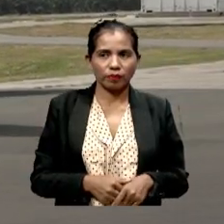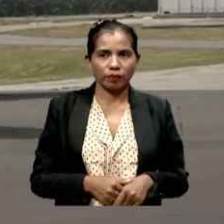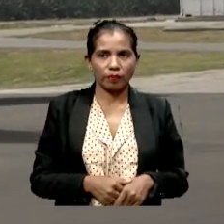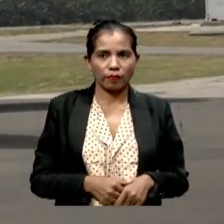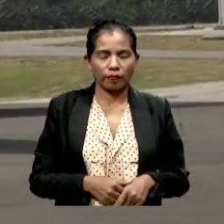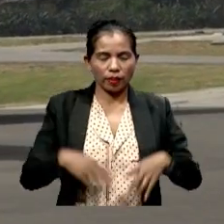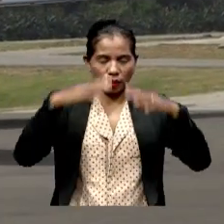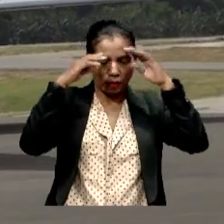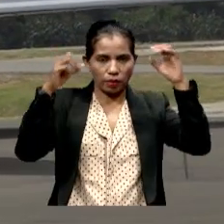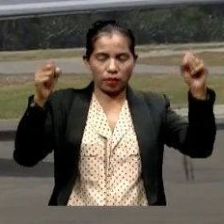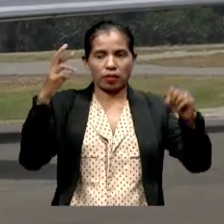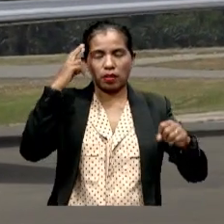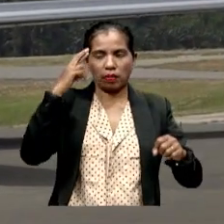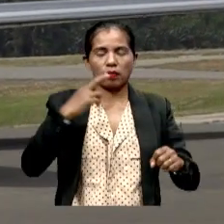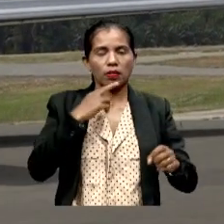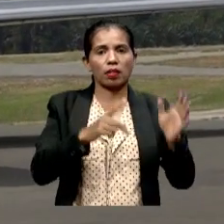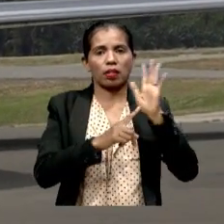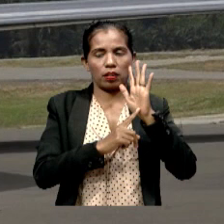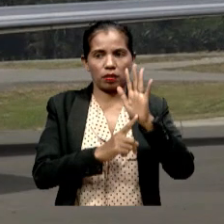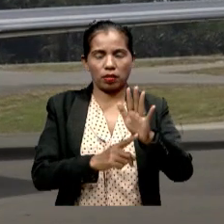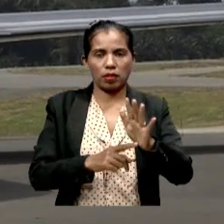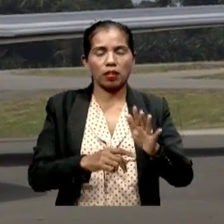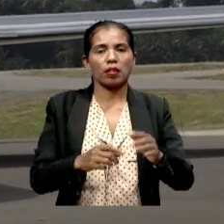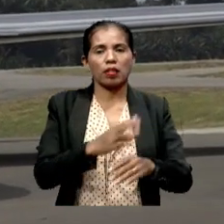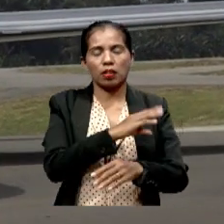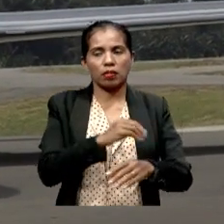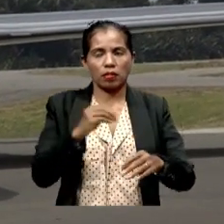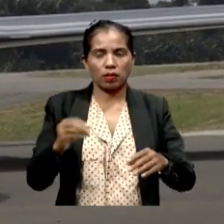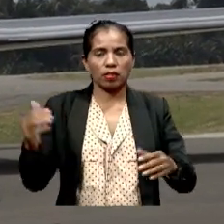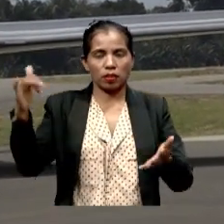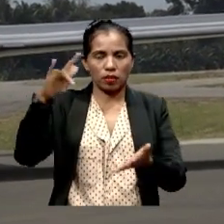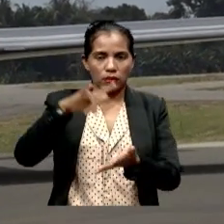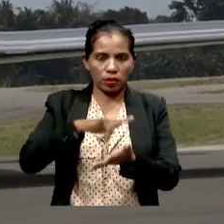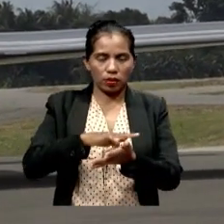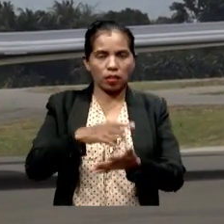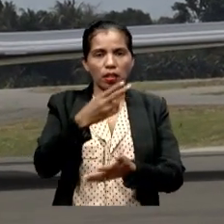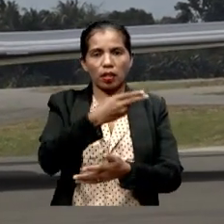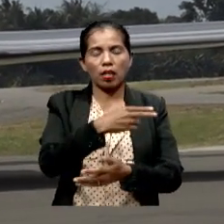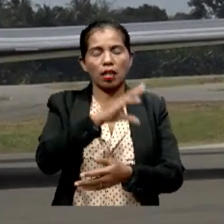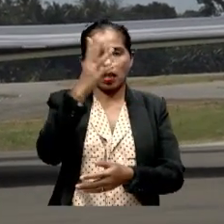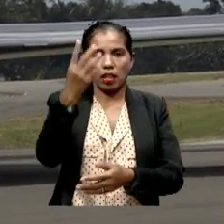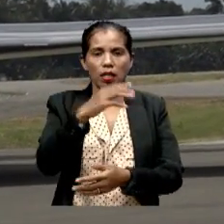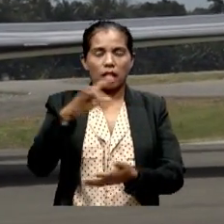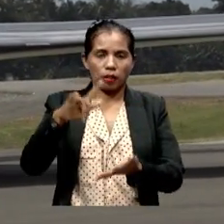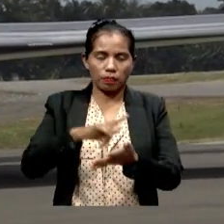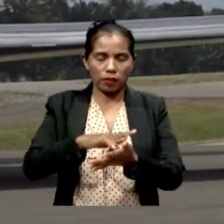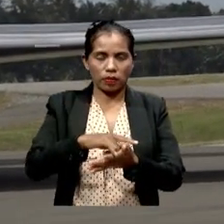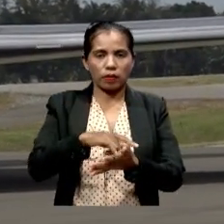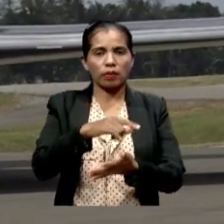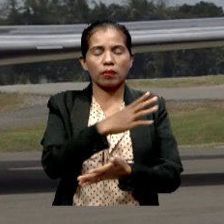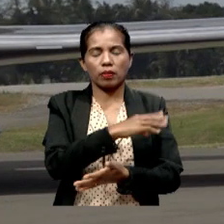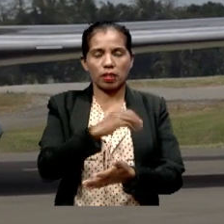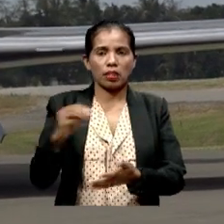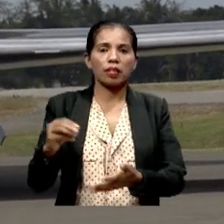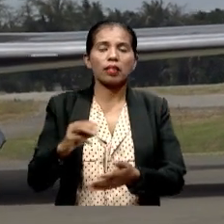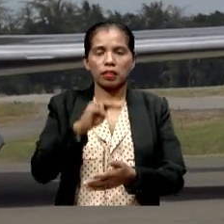Presidente da República, José Ramos Horta, ratou o assunto, né? Banhira a delegação, Toi Ricas, e Aeroporto Internacional Nicola Lobato, segunda semana, né?